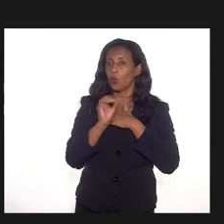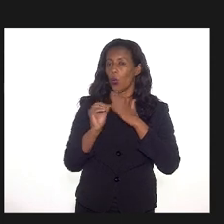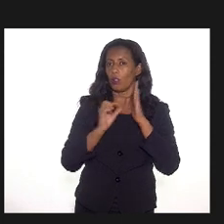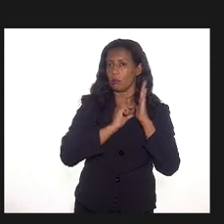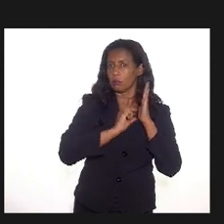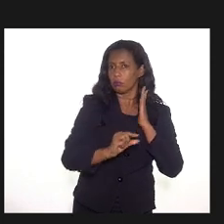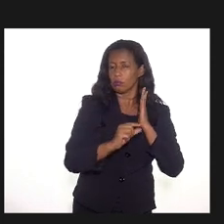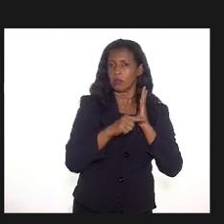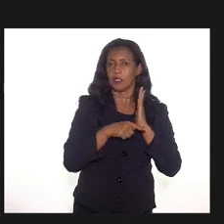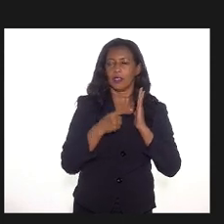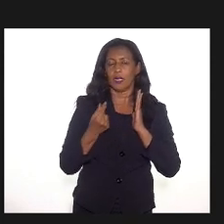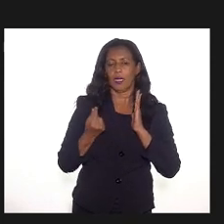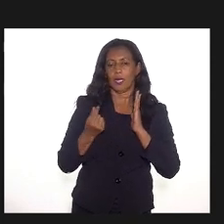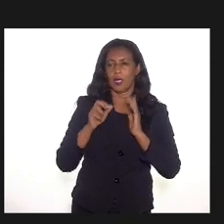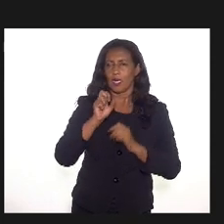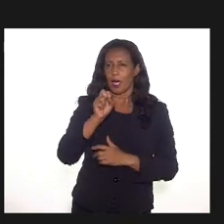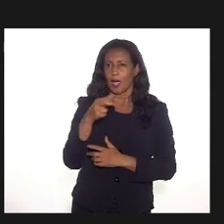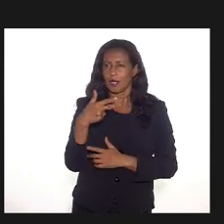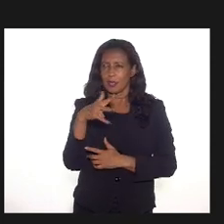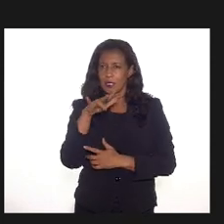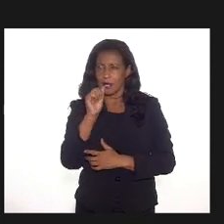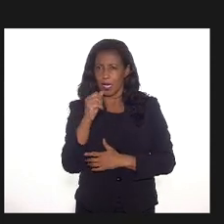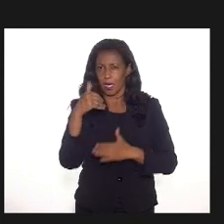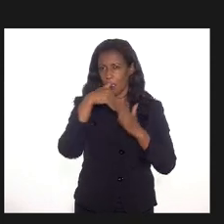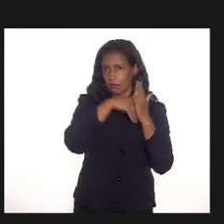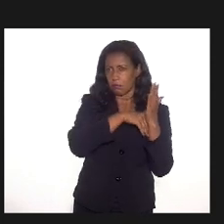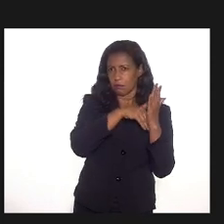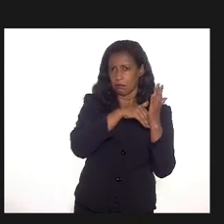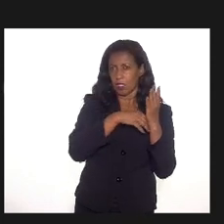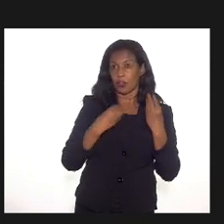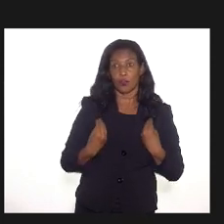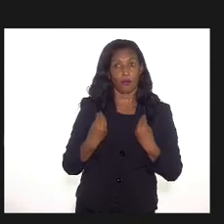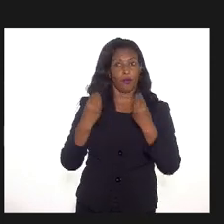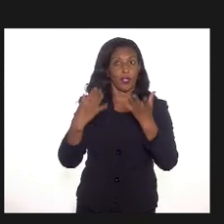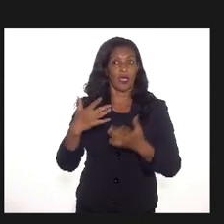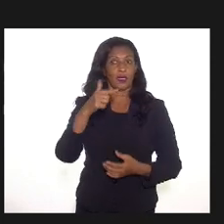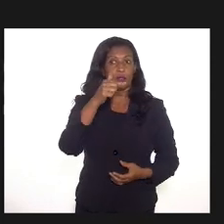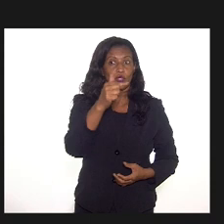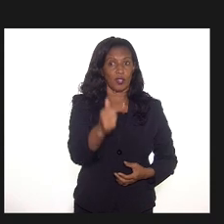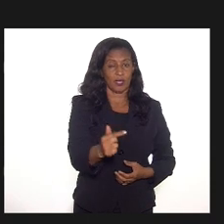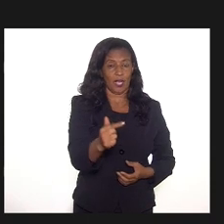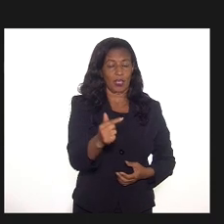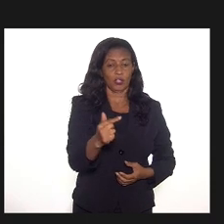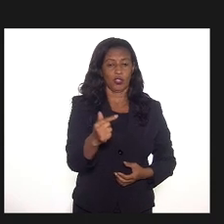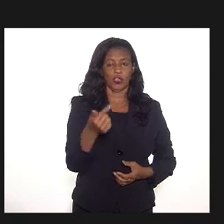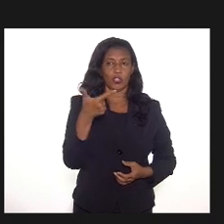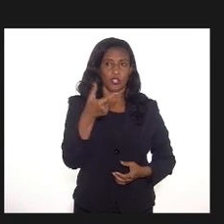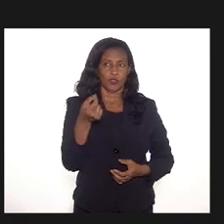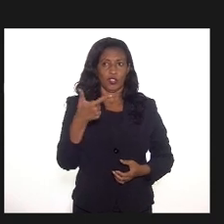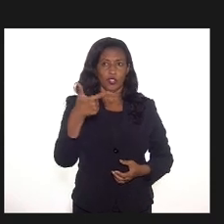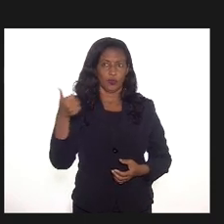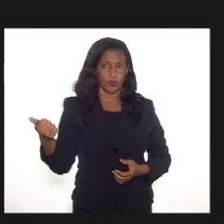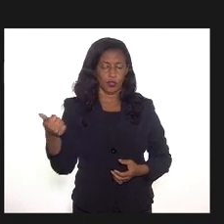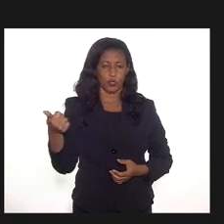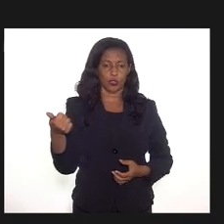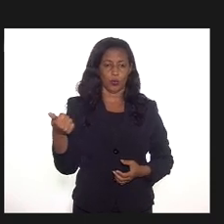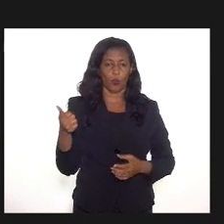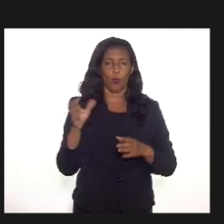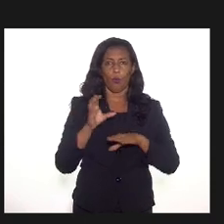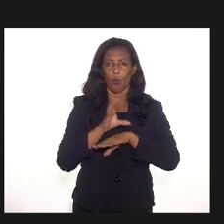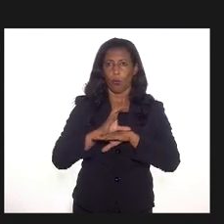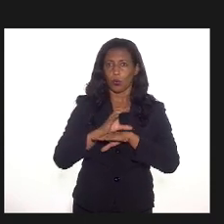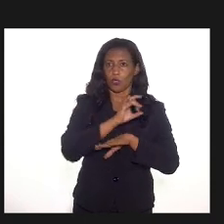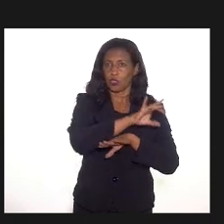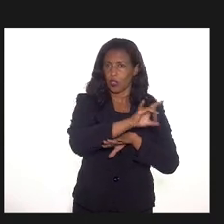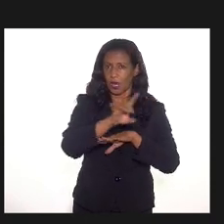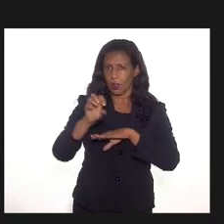ressaltando que as senhas para acesso do sistema foram enviadas no dia 7 do ciclo de 2021 para o e-mail institucional de cada deputado.